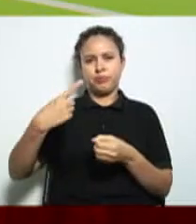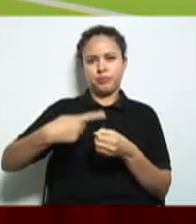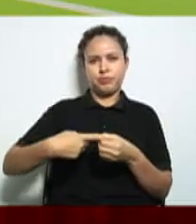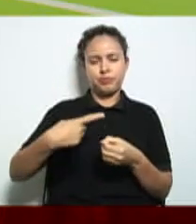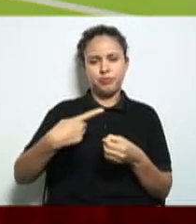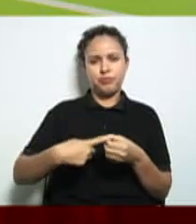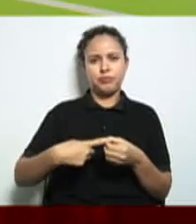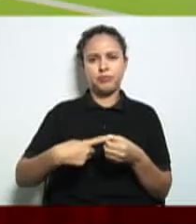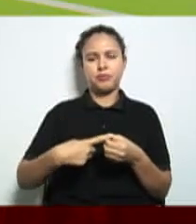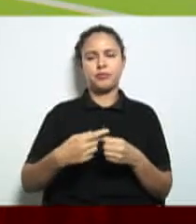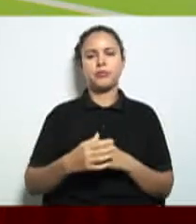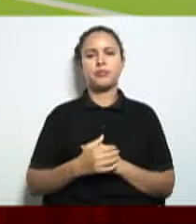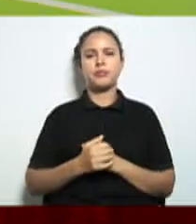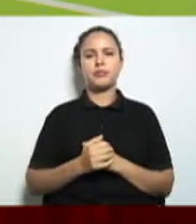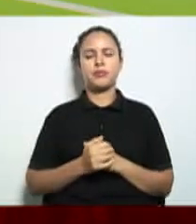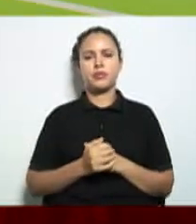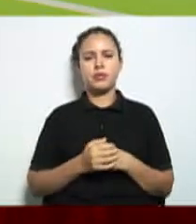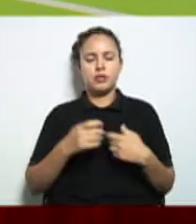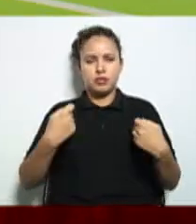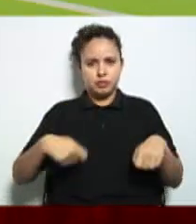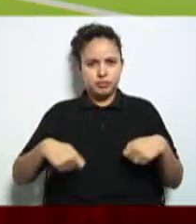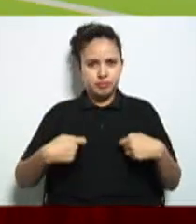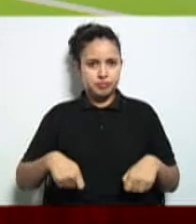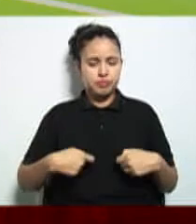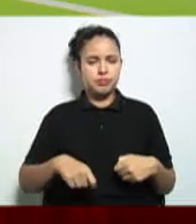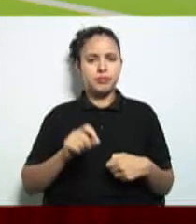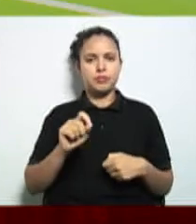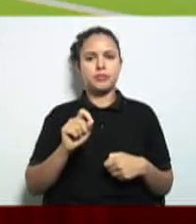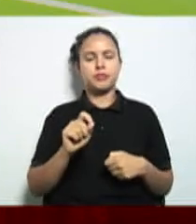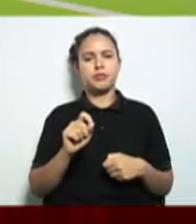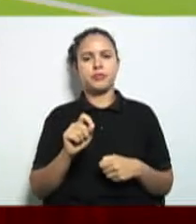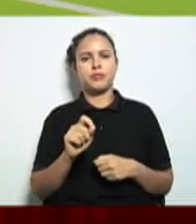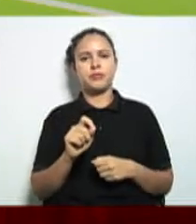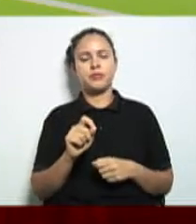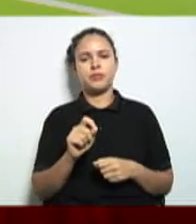Oeste? O que é necessário para